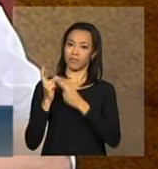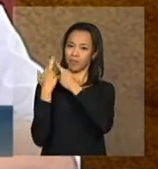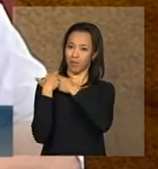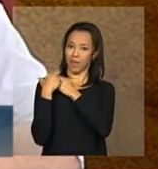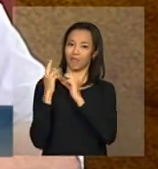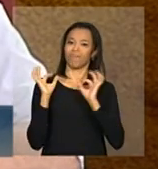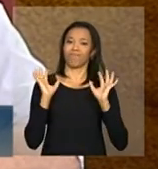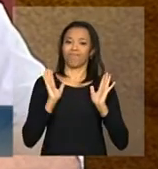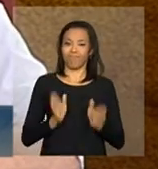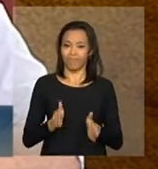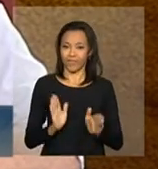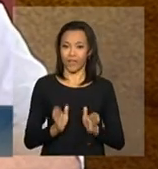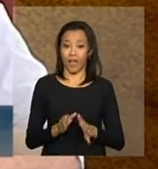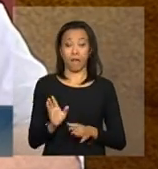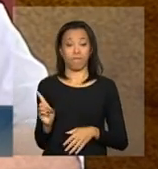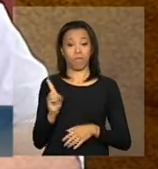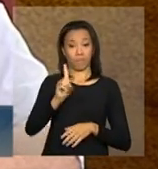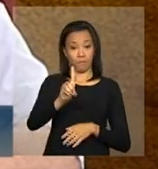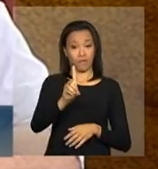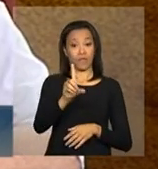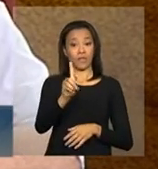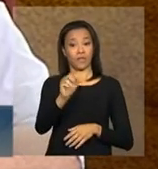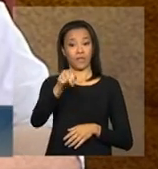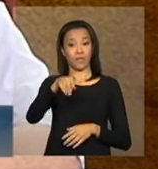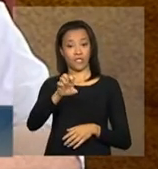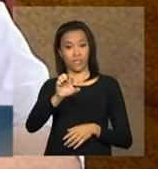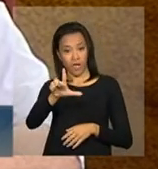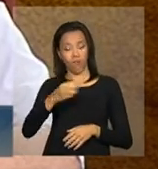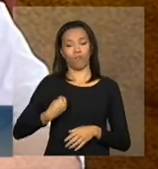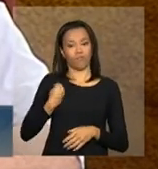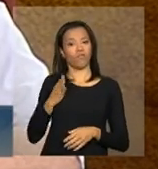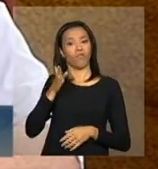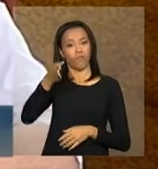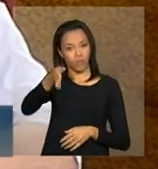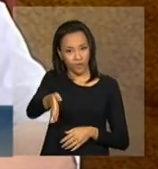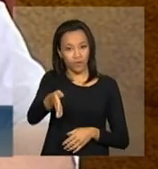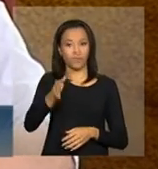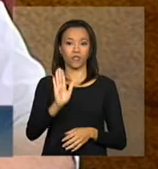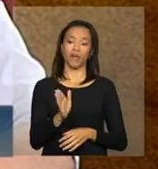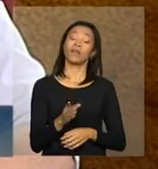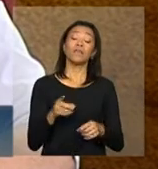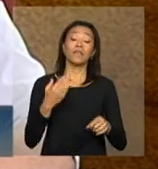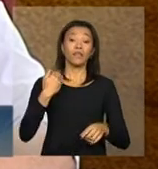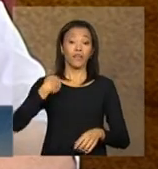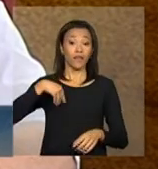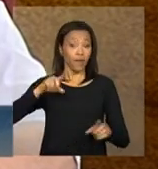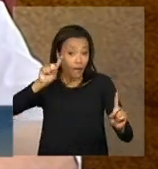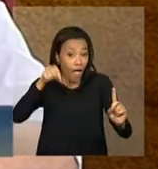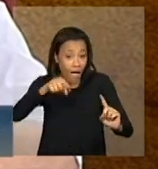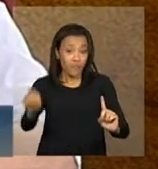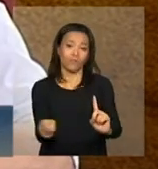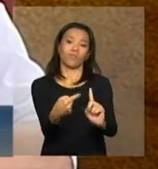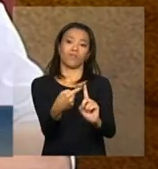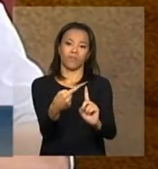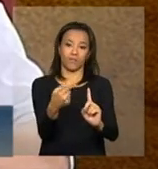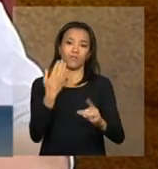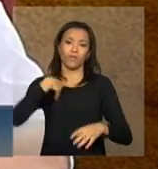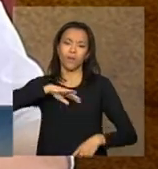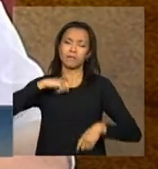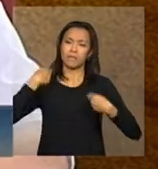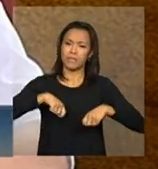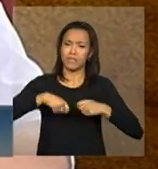encontro, Daniel participou pela Secretaria-Geral. Então, assim, e o desafio é esse, a gente temos que